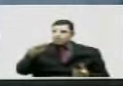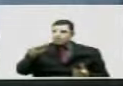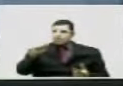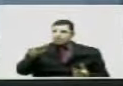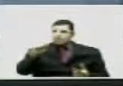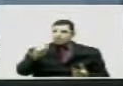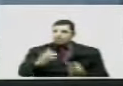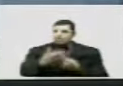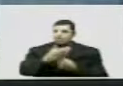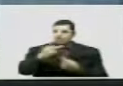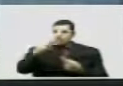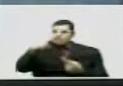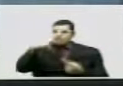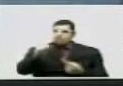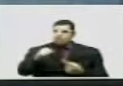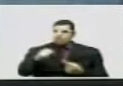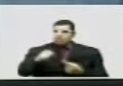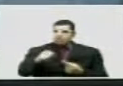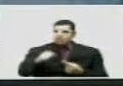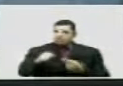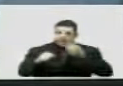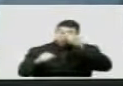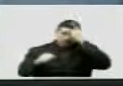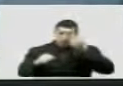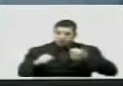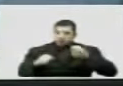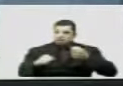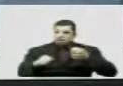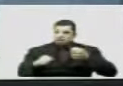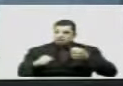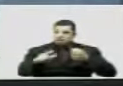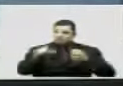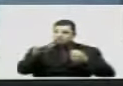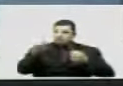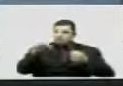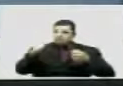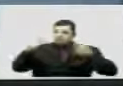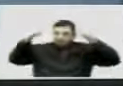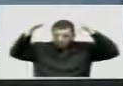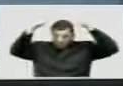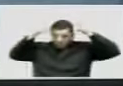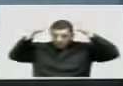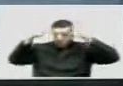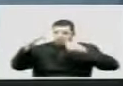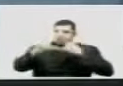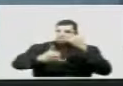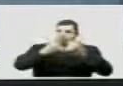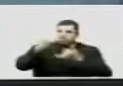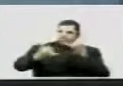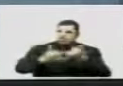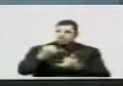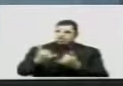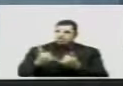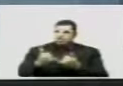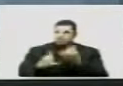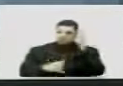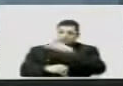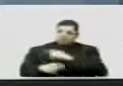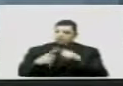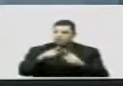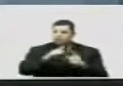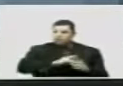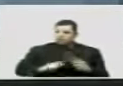no reservatório do Proama para o povo carregar água com a lata na cabeça. Isso é uma brincadeira. Isso é uma brincadeira de mau